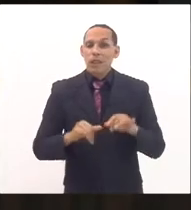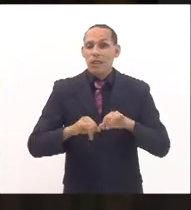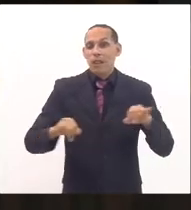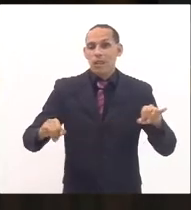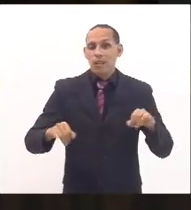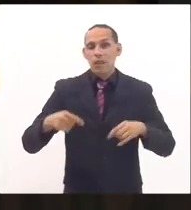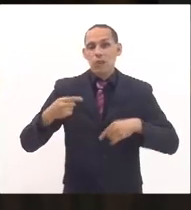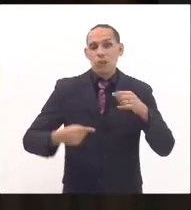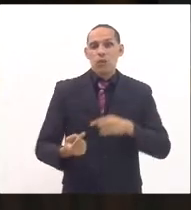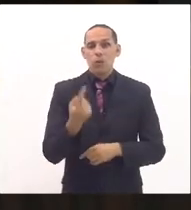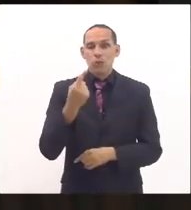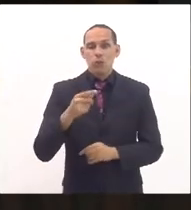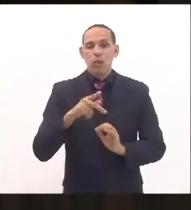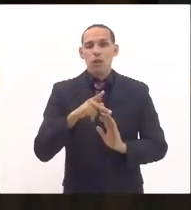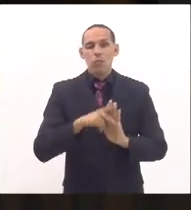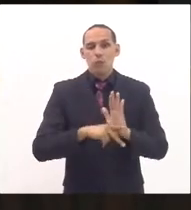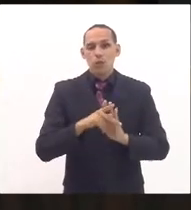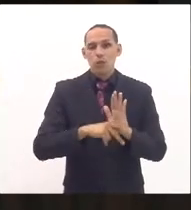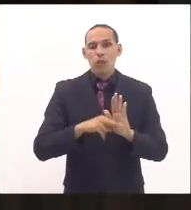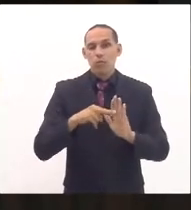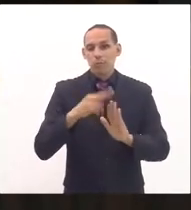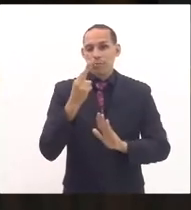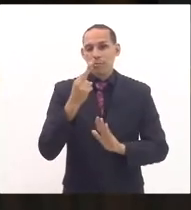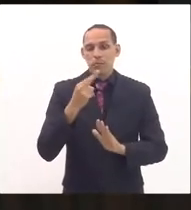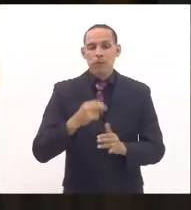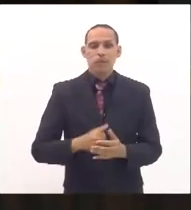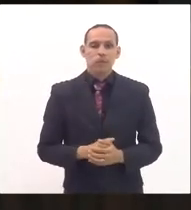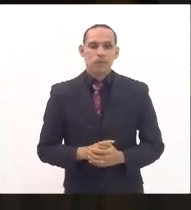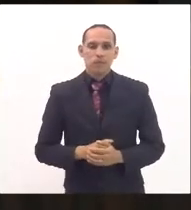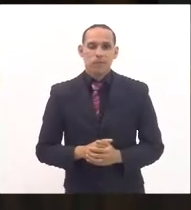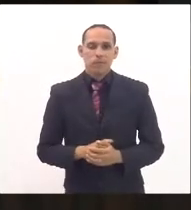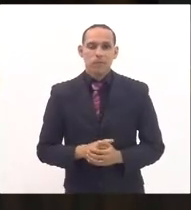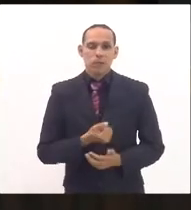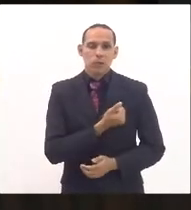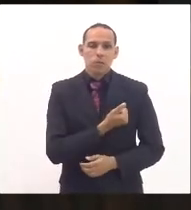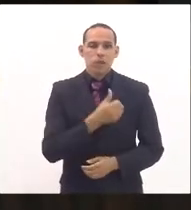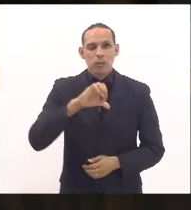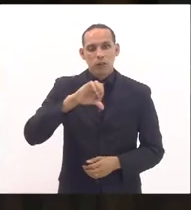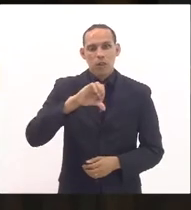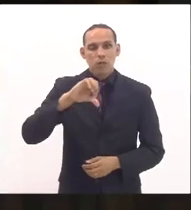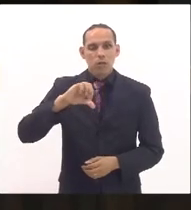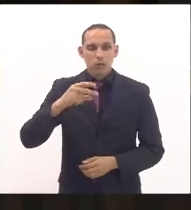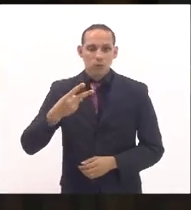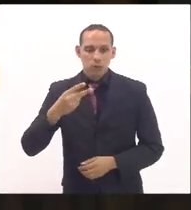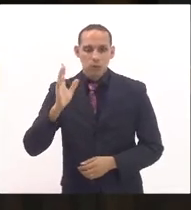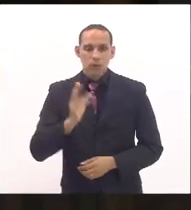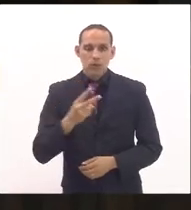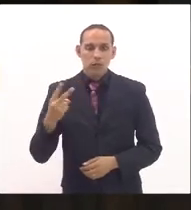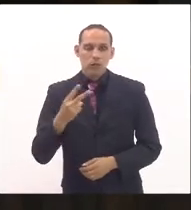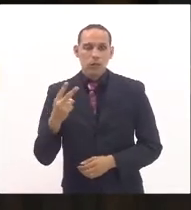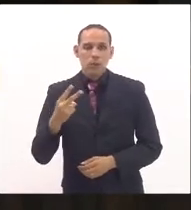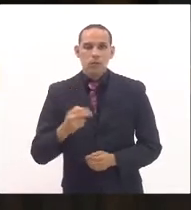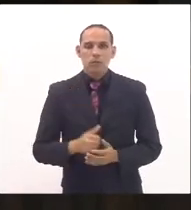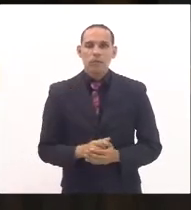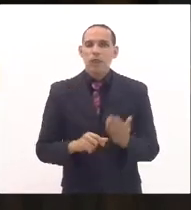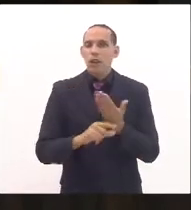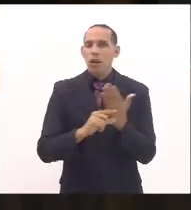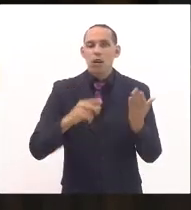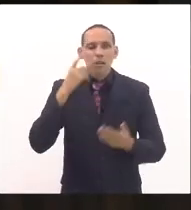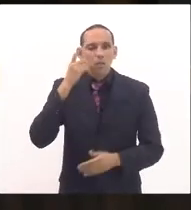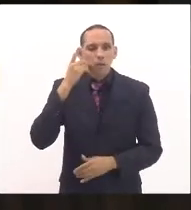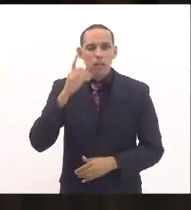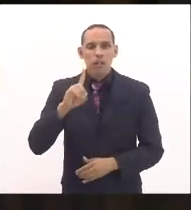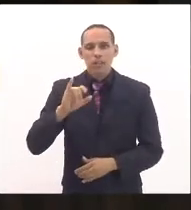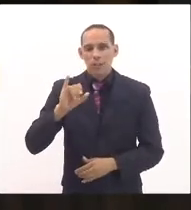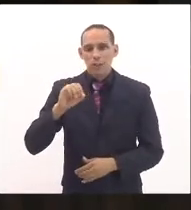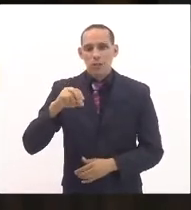Anuncio, em discussão única, projeto de resolução número 992 de 2022. De autoria do deputado